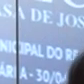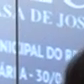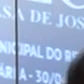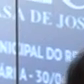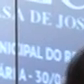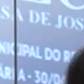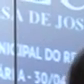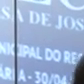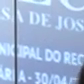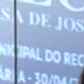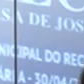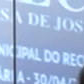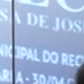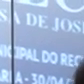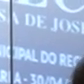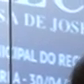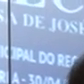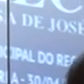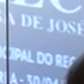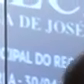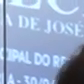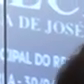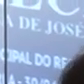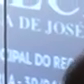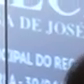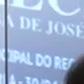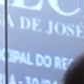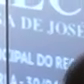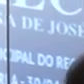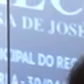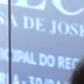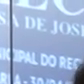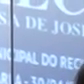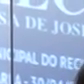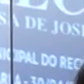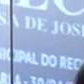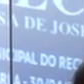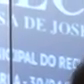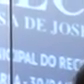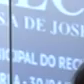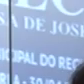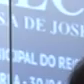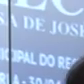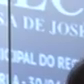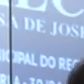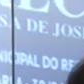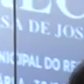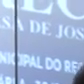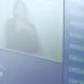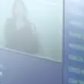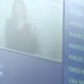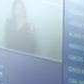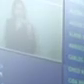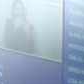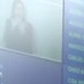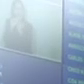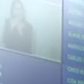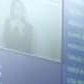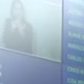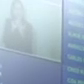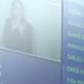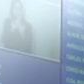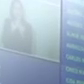um projeto de lei que autoriza o poder executivo a contratar operação de crédito no valor de R 580 milhões de reais junto à Caixa